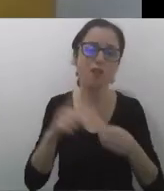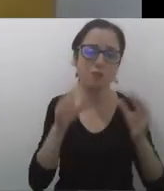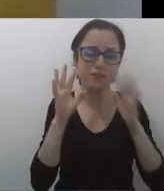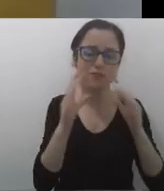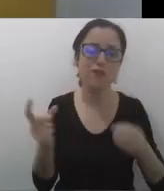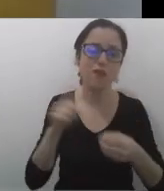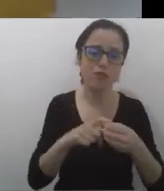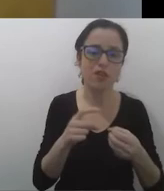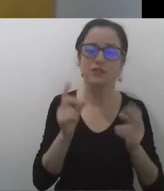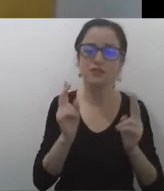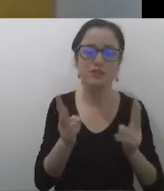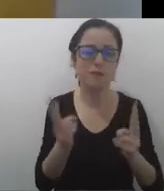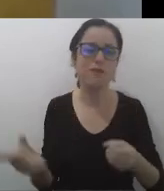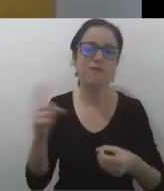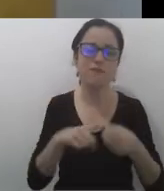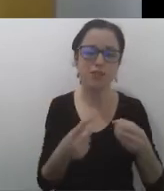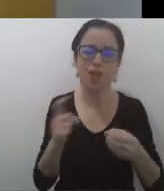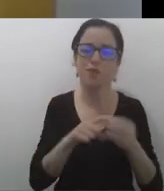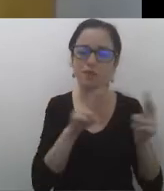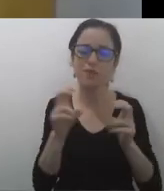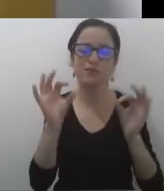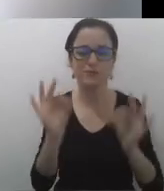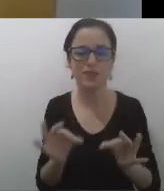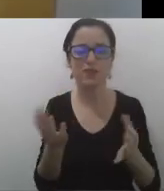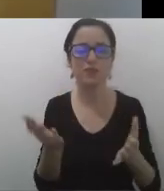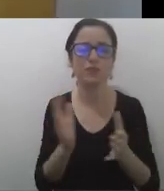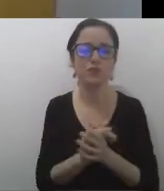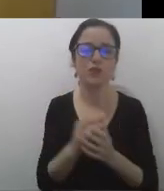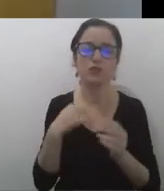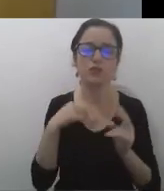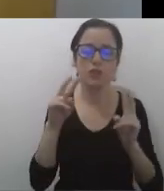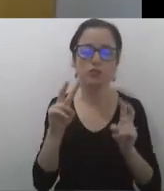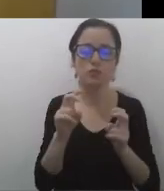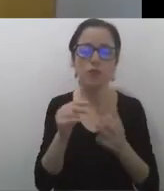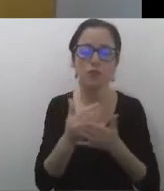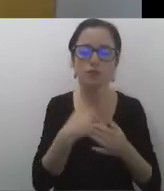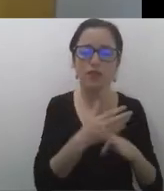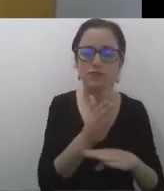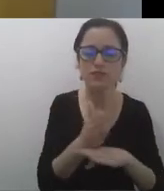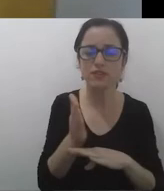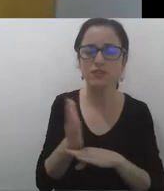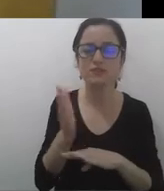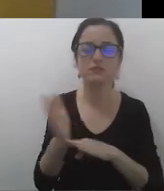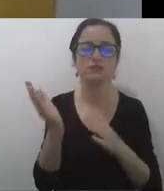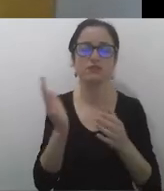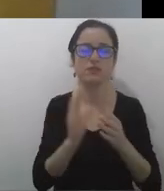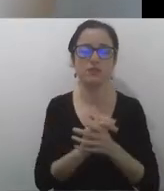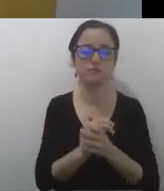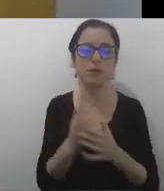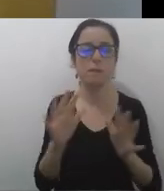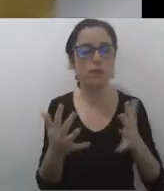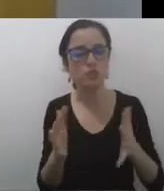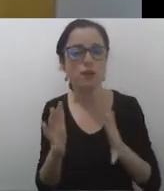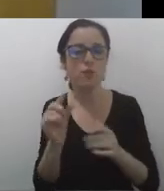essa discussão, a gente sempre volta, né, a certos temas, sobretudo a partir das